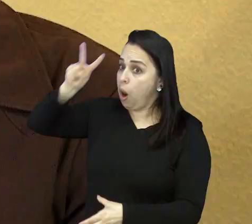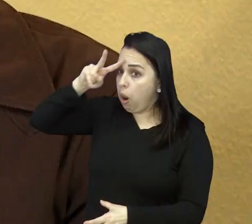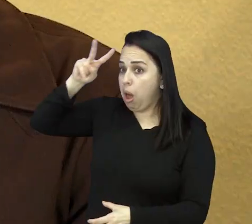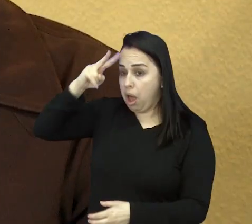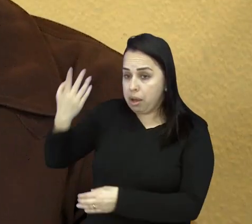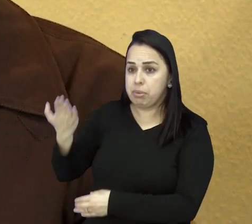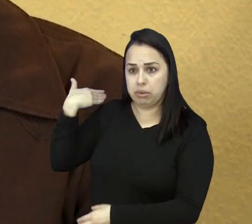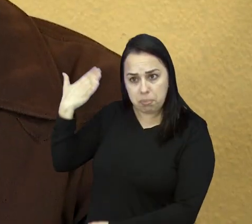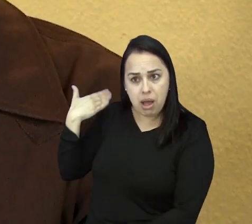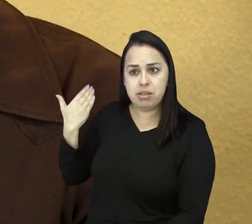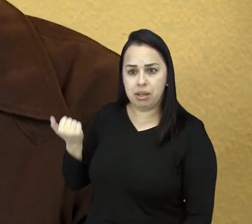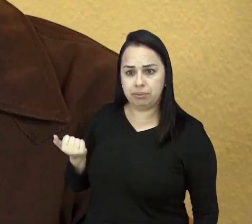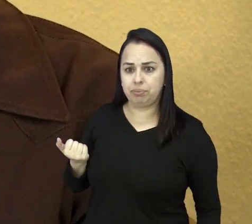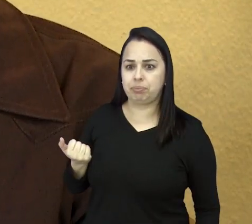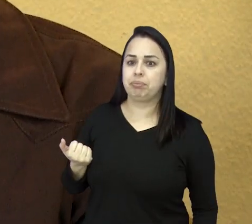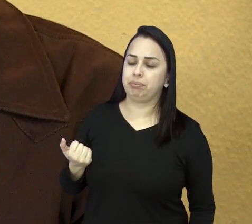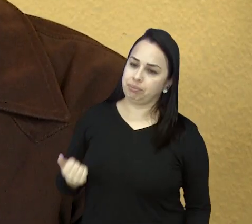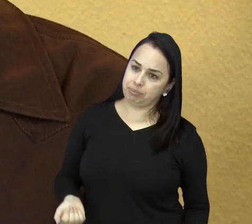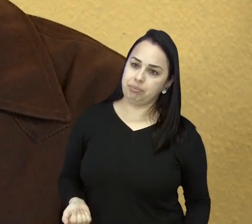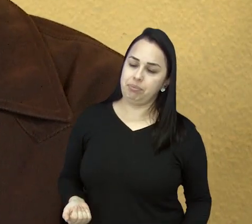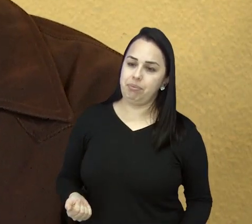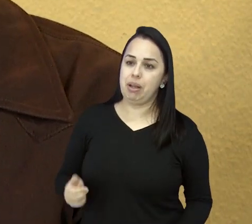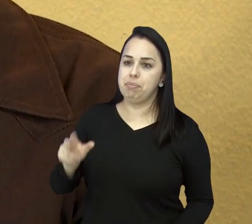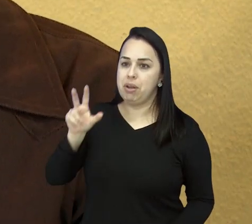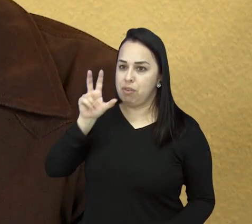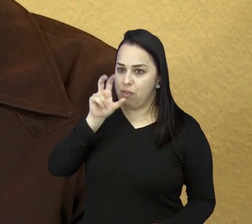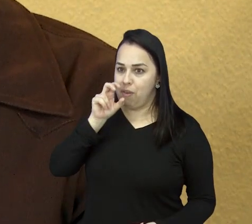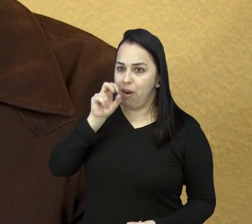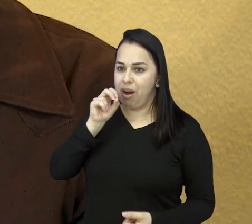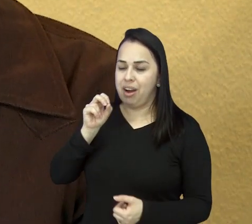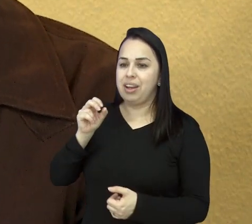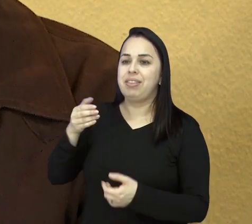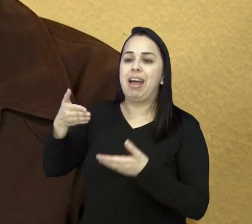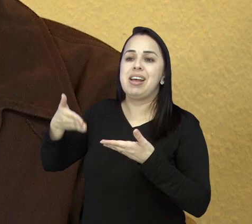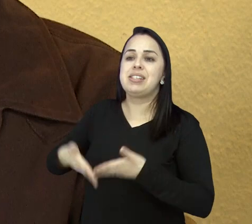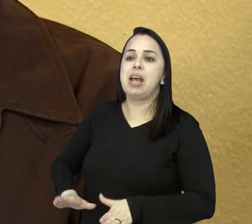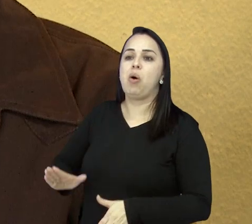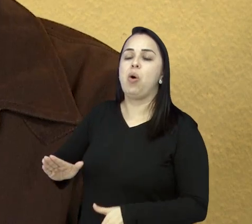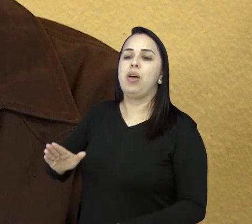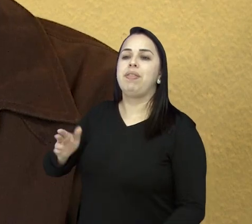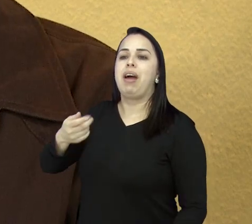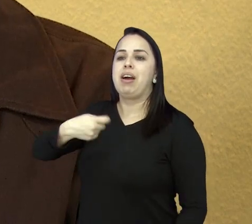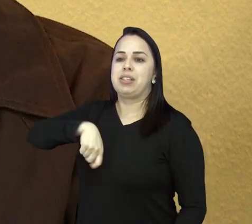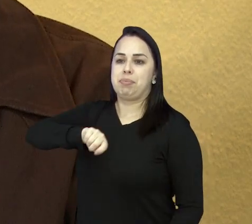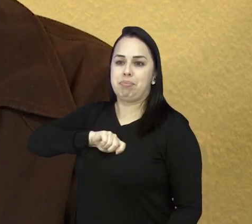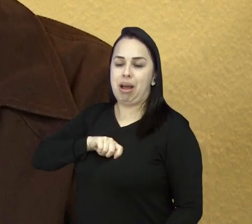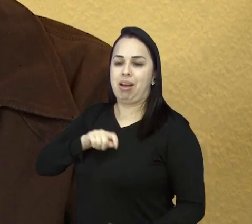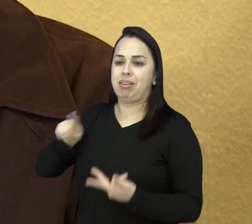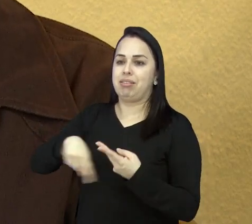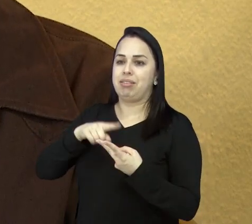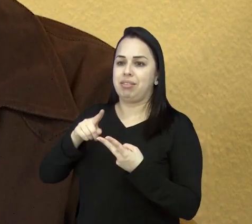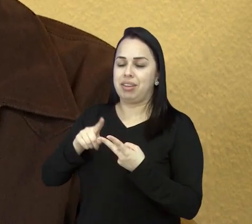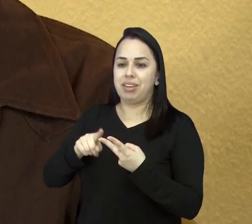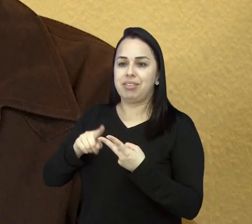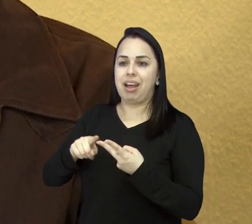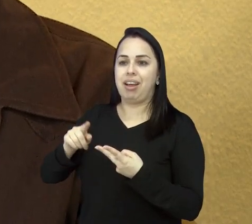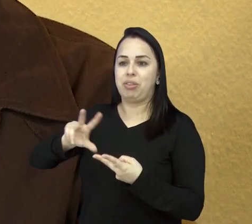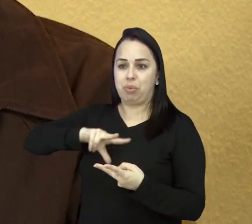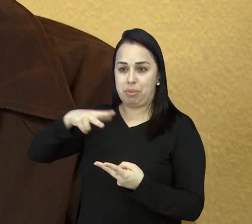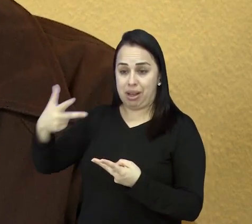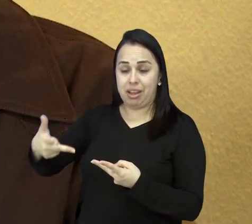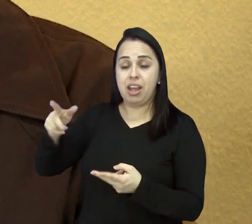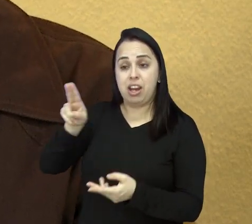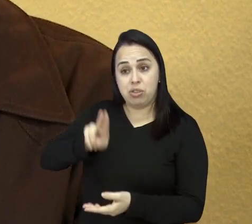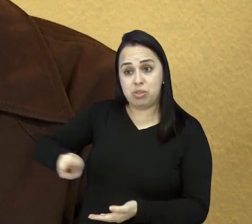forte, porque eu tenho os avós espanhóis e portugueses. Eles tinham muito isso do consumo do azeite, da boa